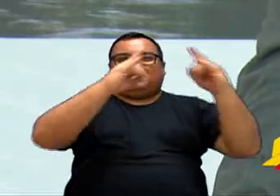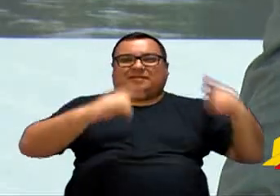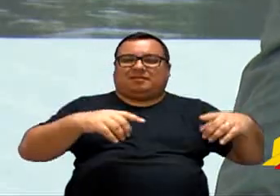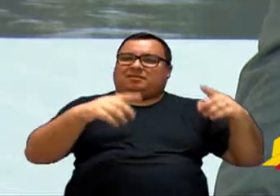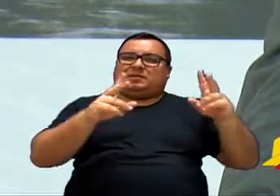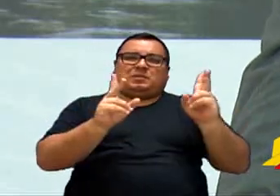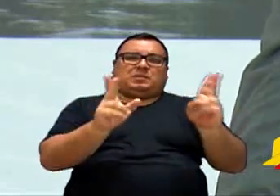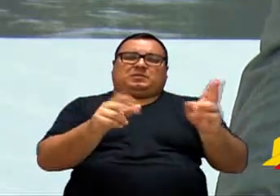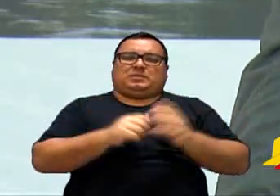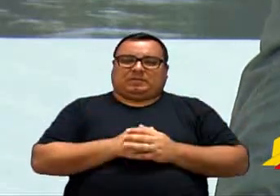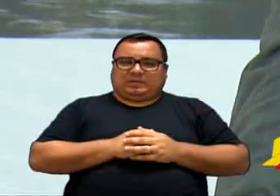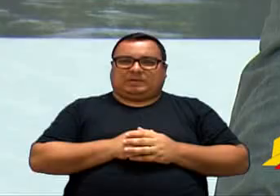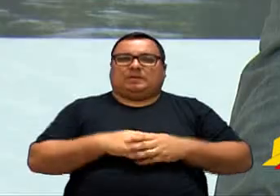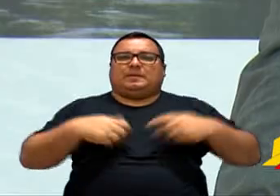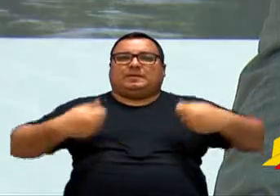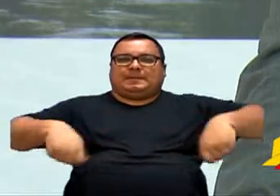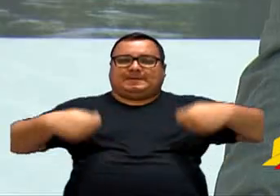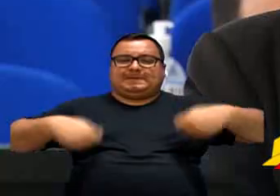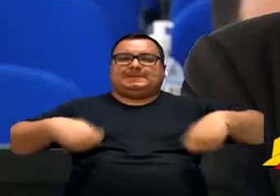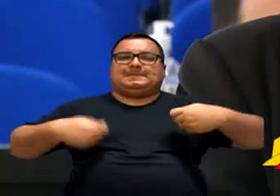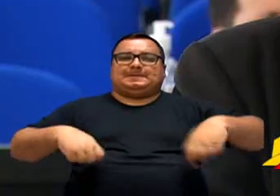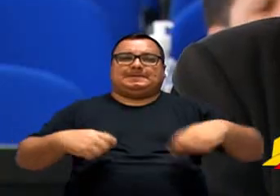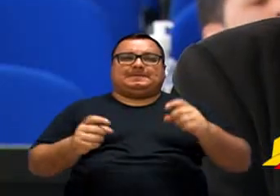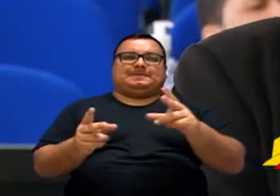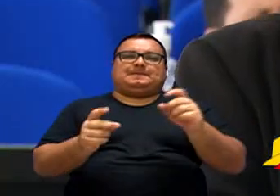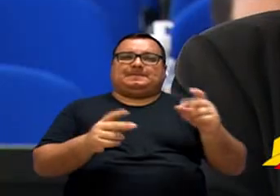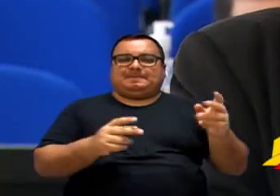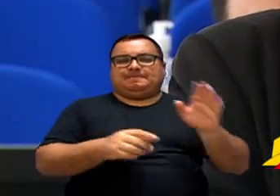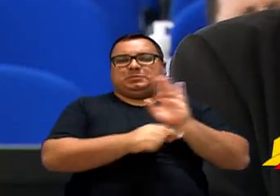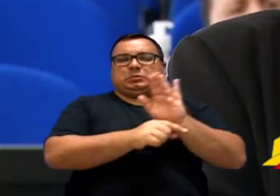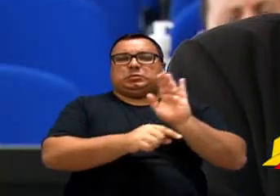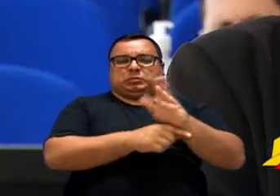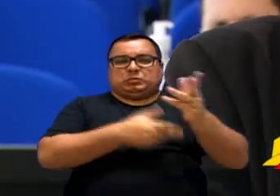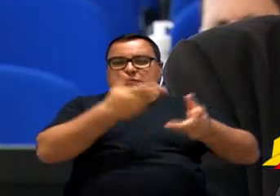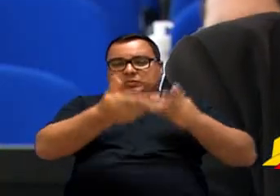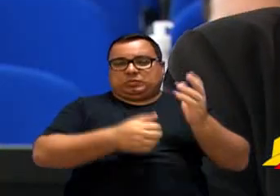disso. Não só pensar, porque, na verdade,